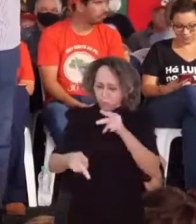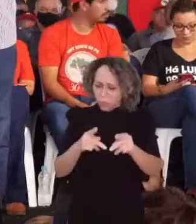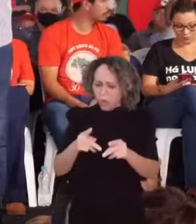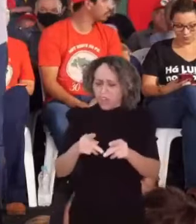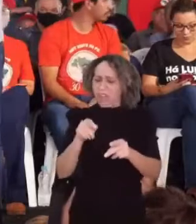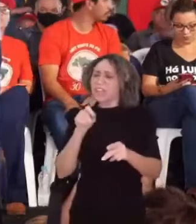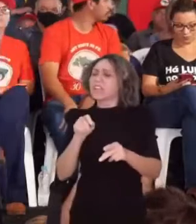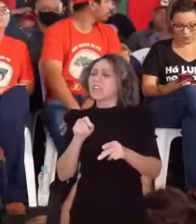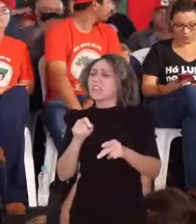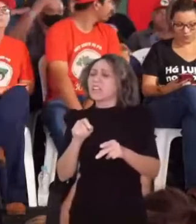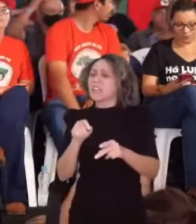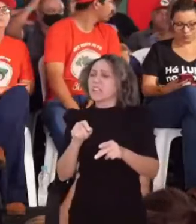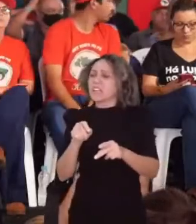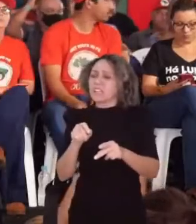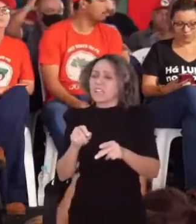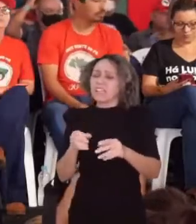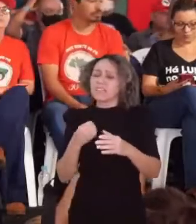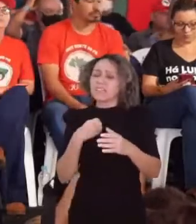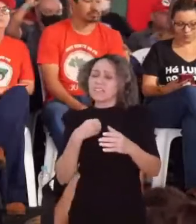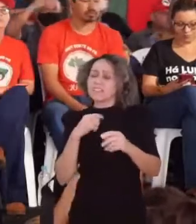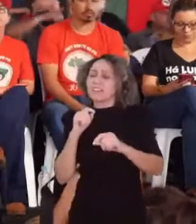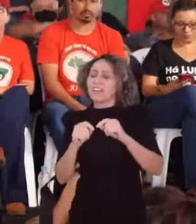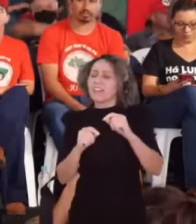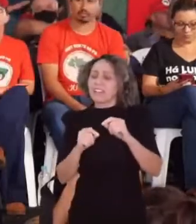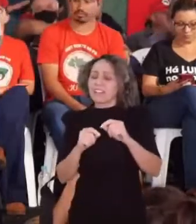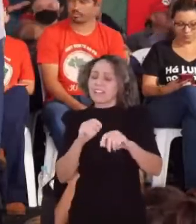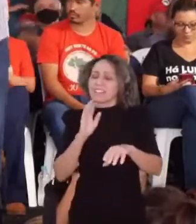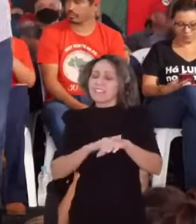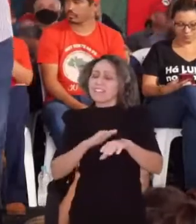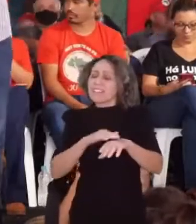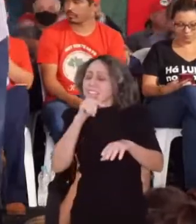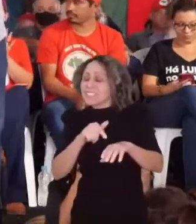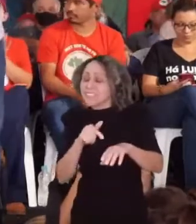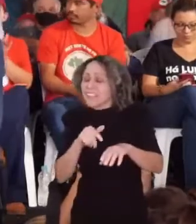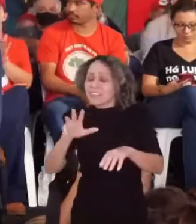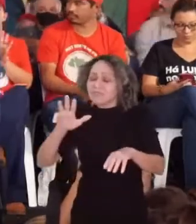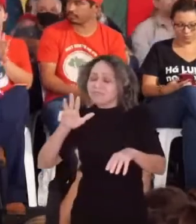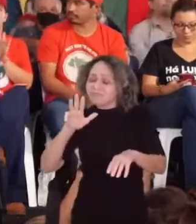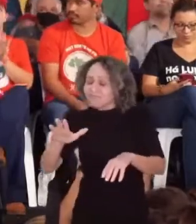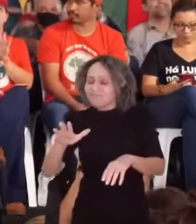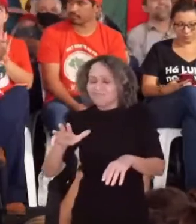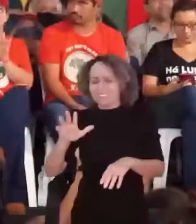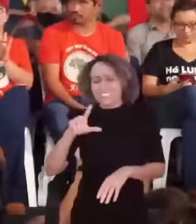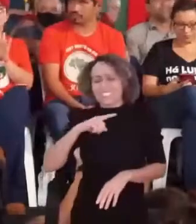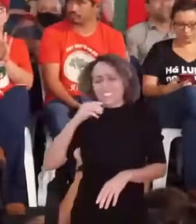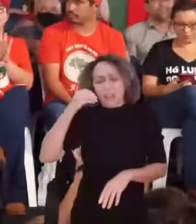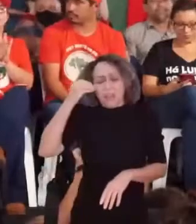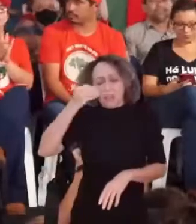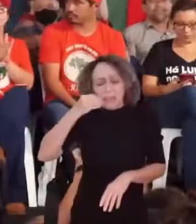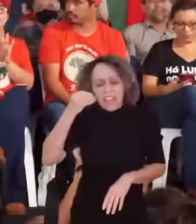e consciente Luiz Inácio Lula da Silva. Lula na presidência!